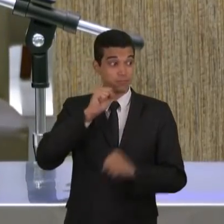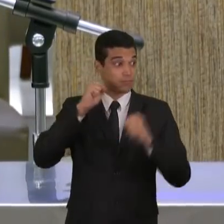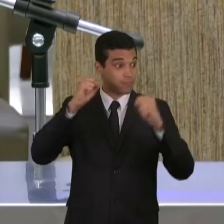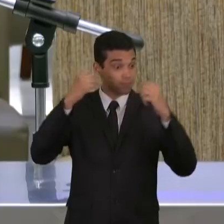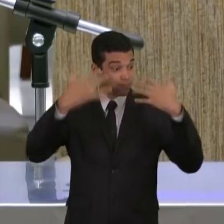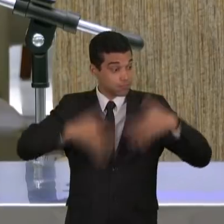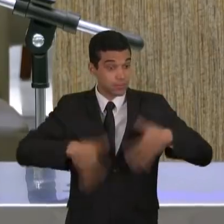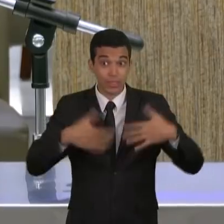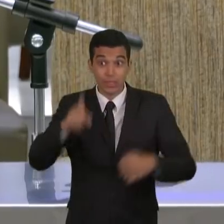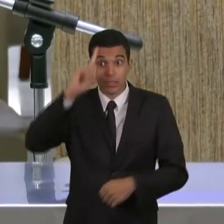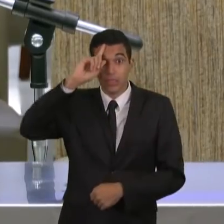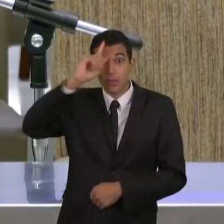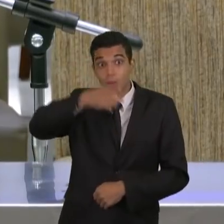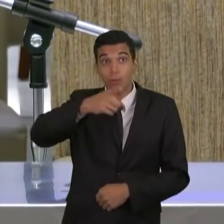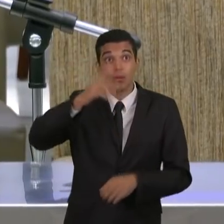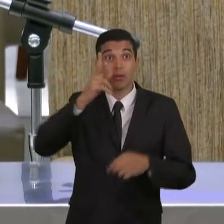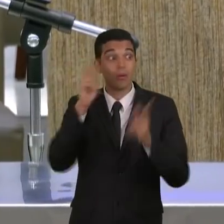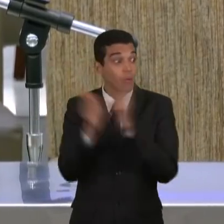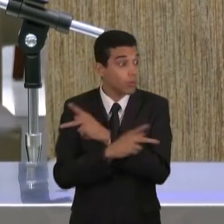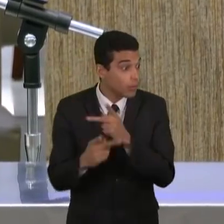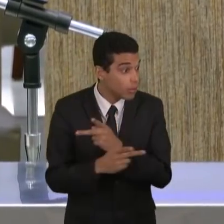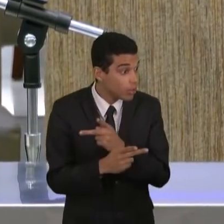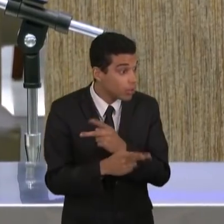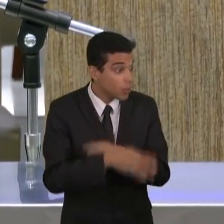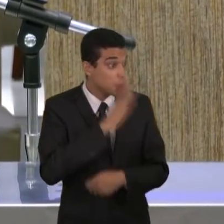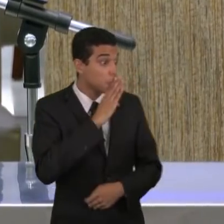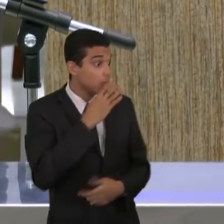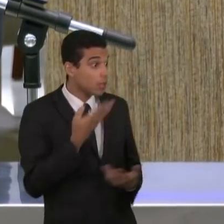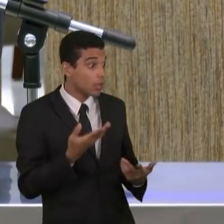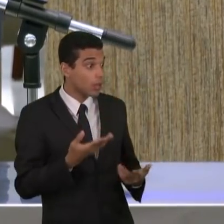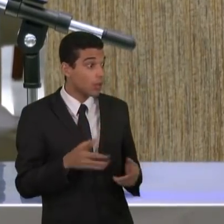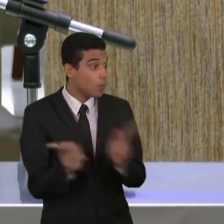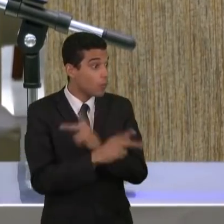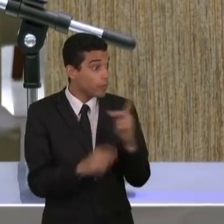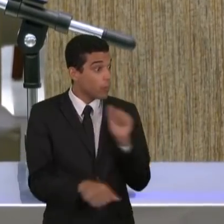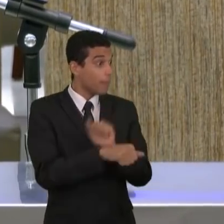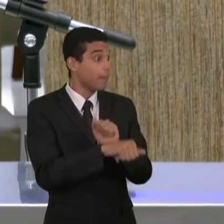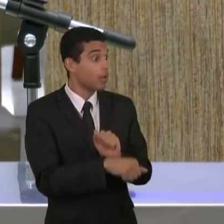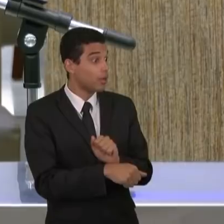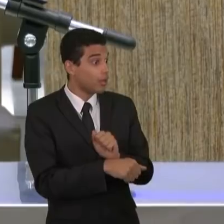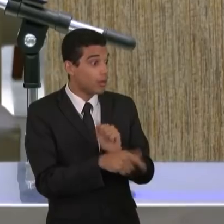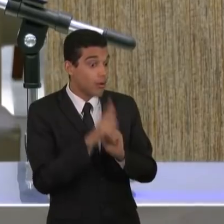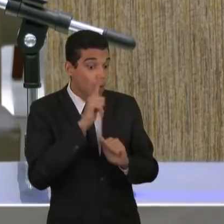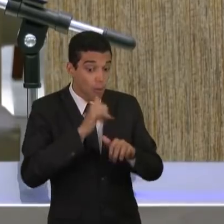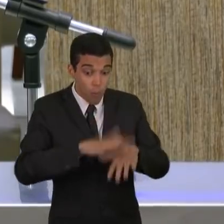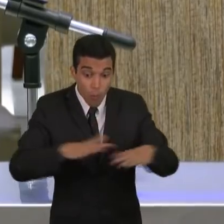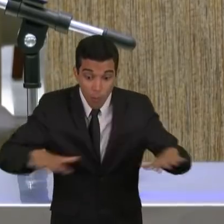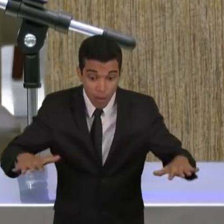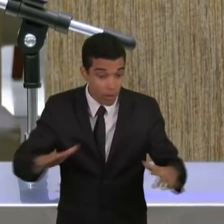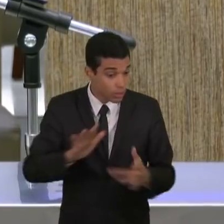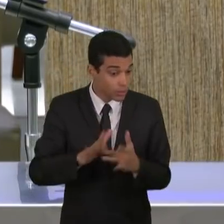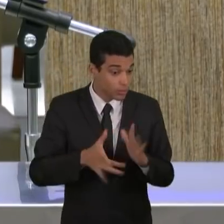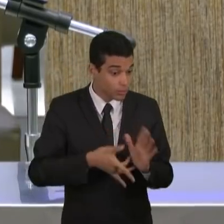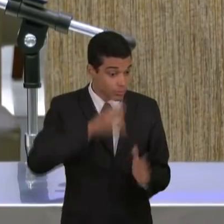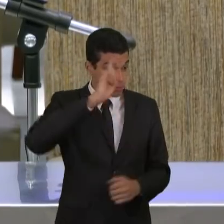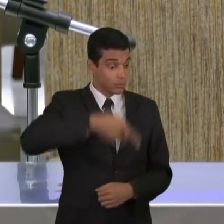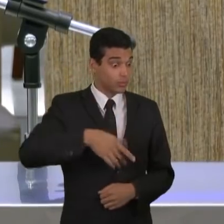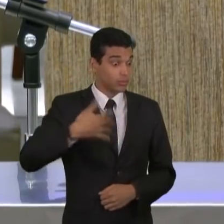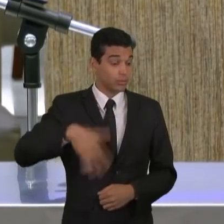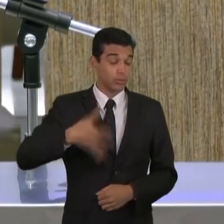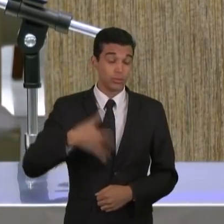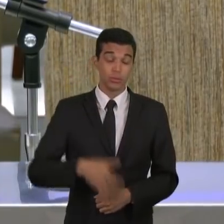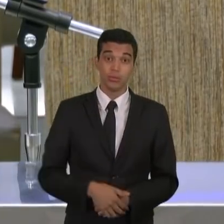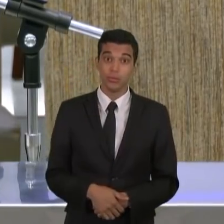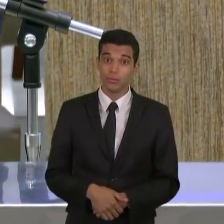conheci esse Deus o que a Bíblia diz o próprio Jesus fala é raiz